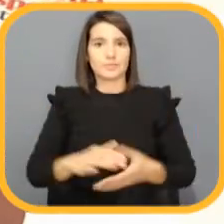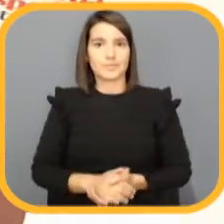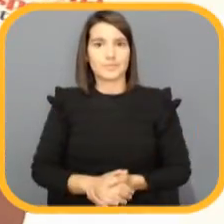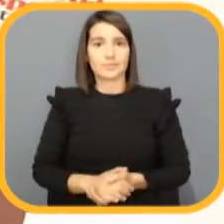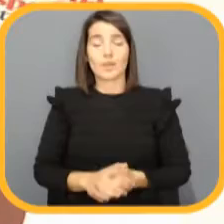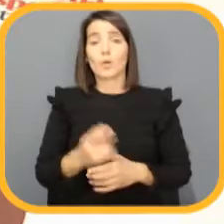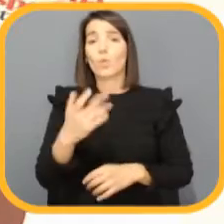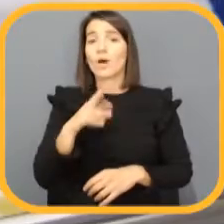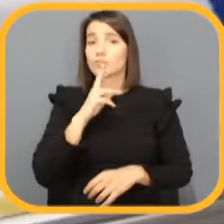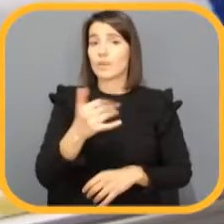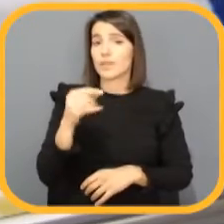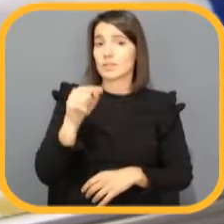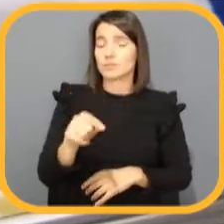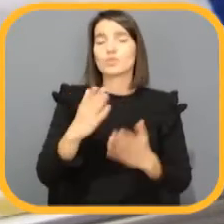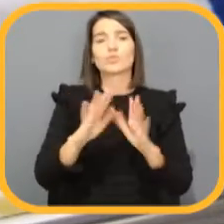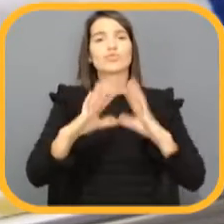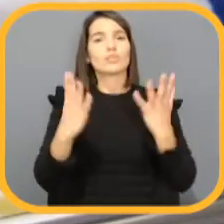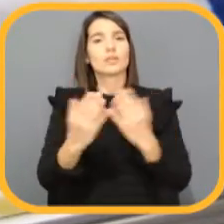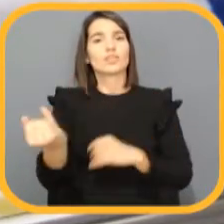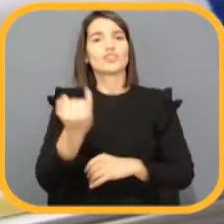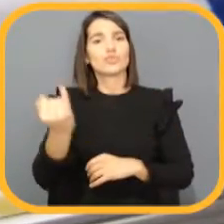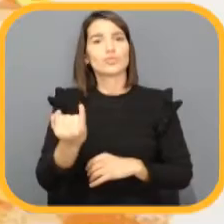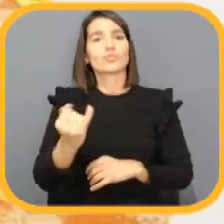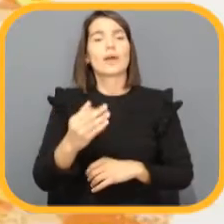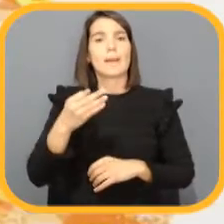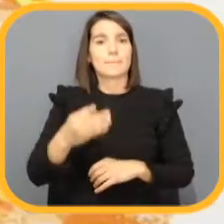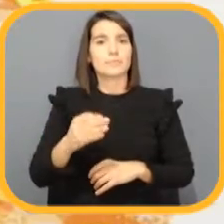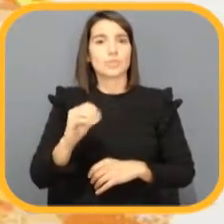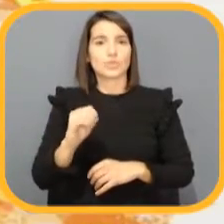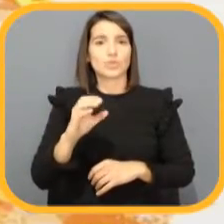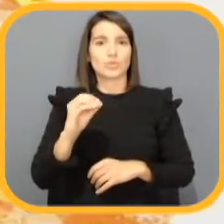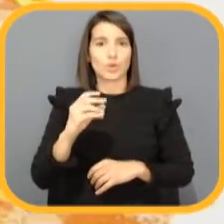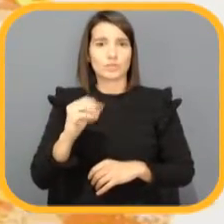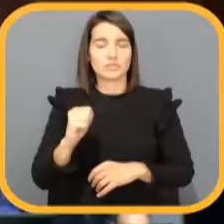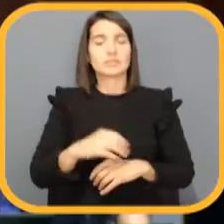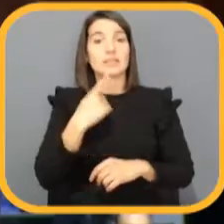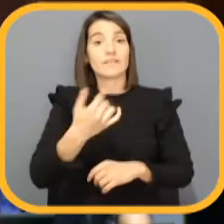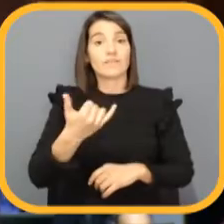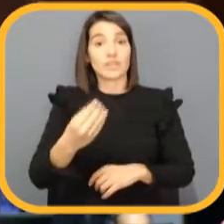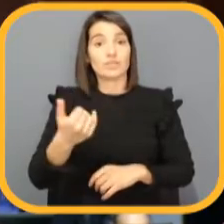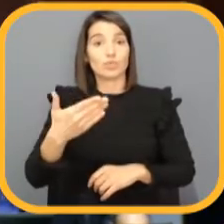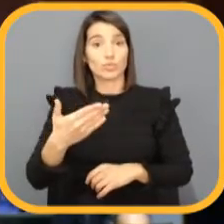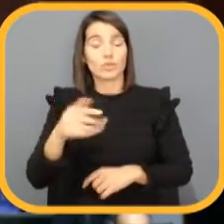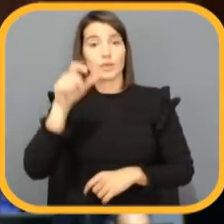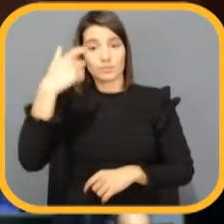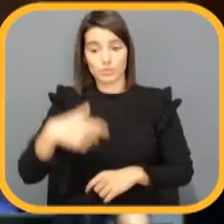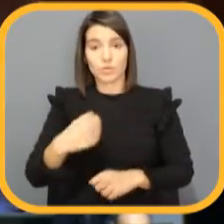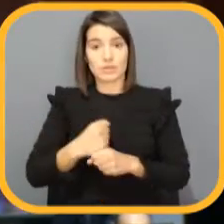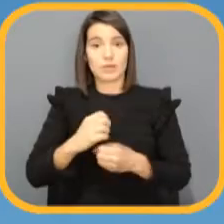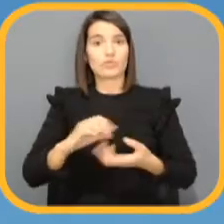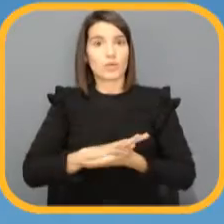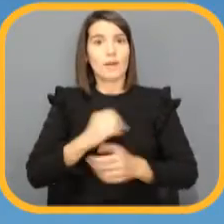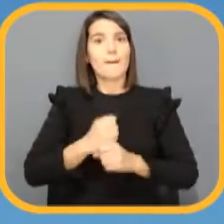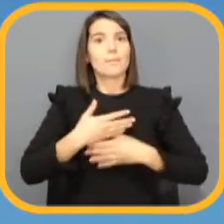às notícias, o Digital News Report deste ano da Reuters confirma uma descrença. Em 46 países, mais de